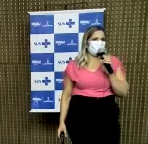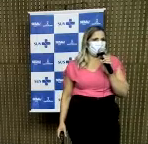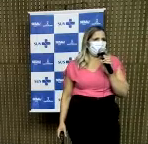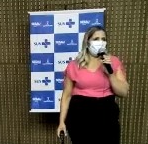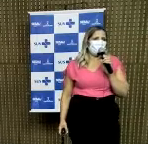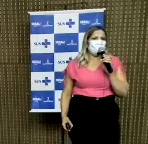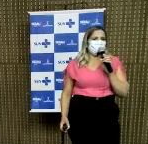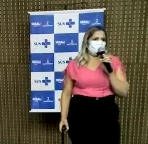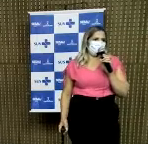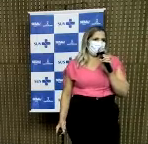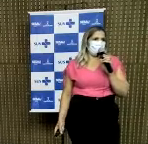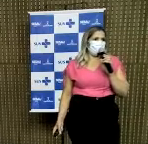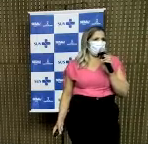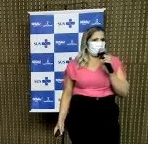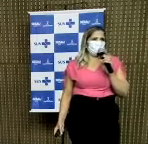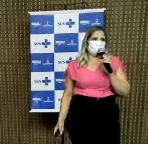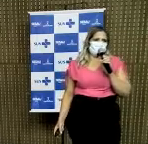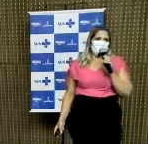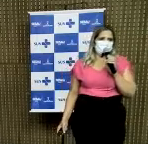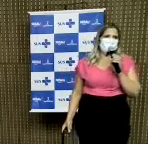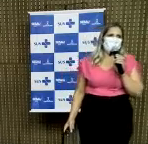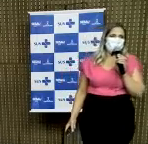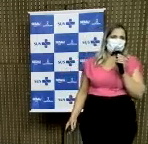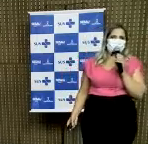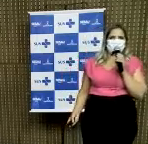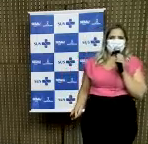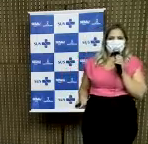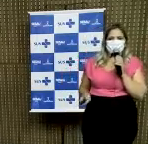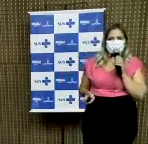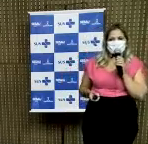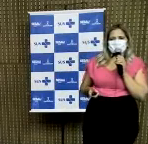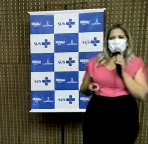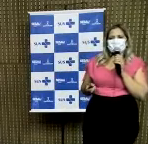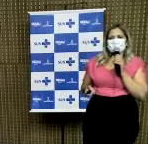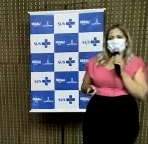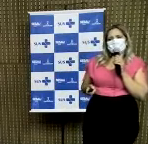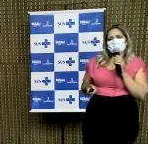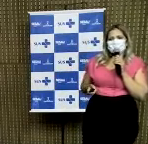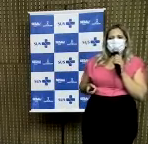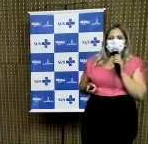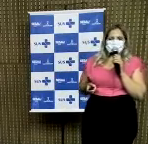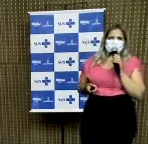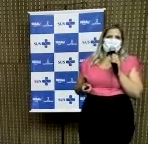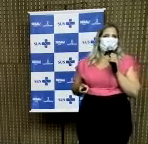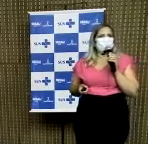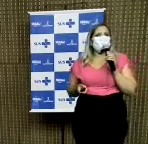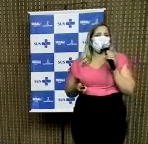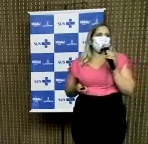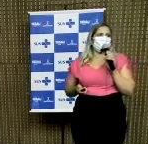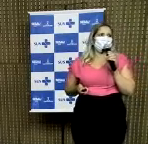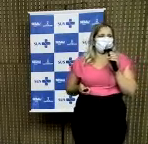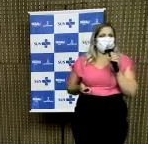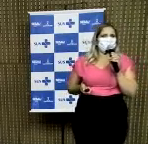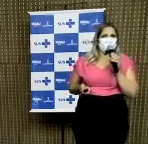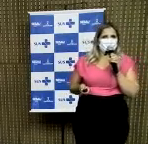está aguardando, e também devido a alguns problemas de saúde, né, da profissional. Então, aí tem algumas coisas que estão um pouquinho pendentes